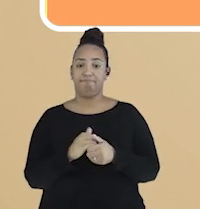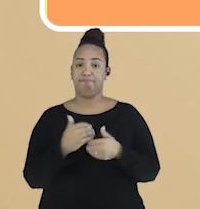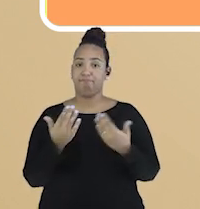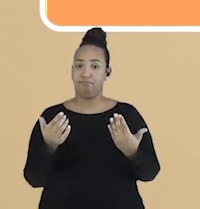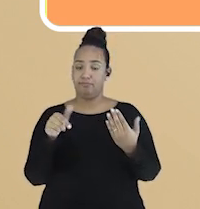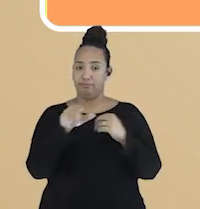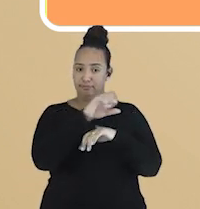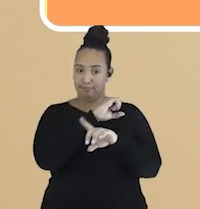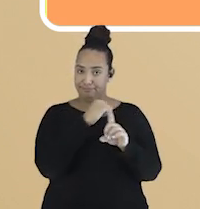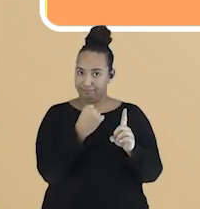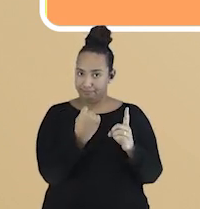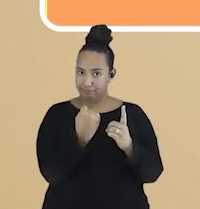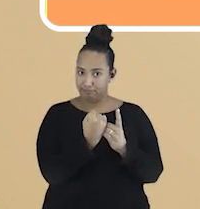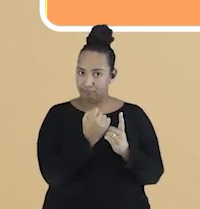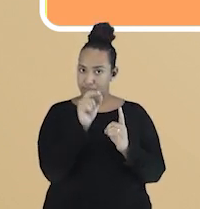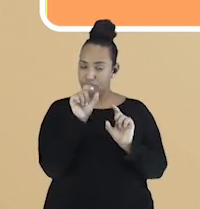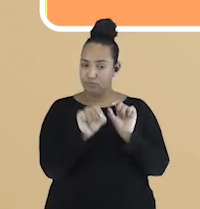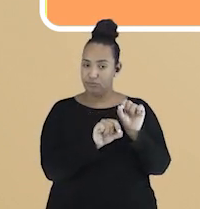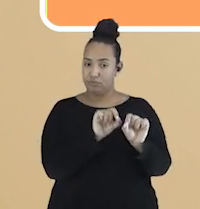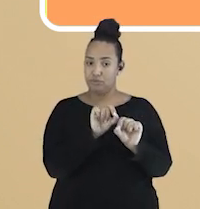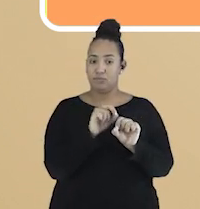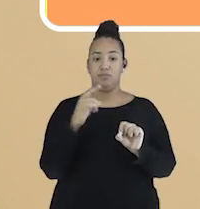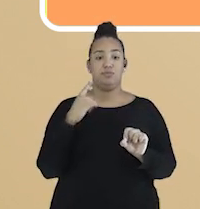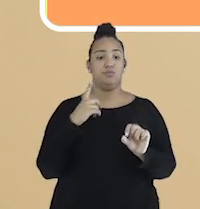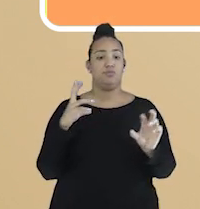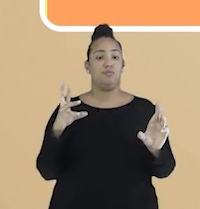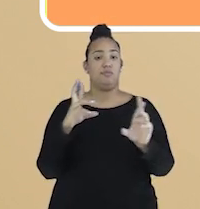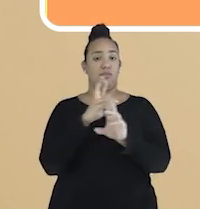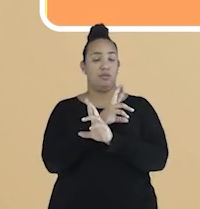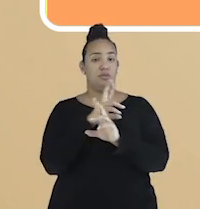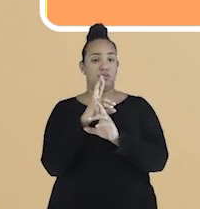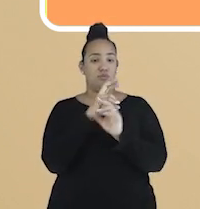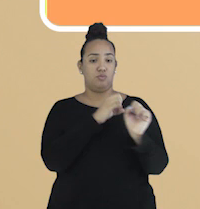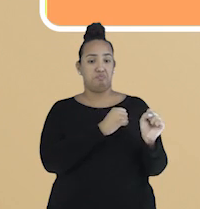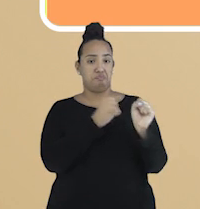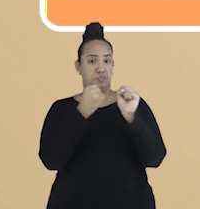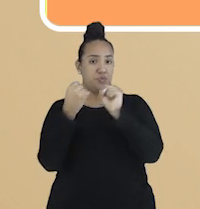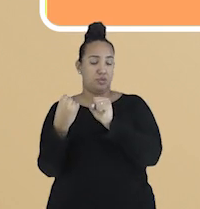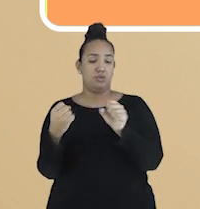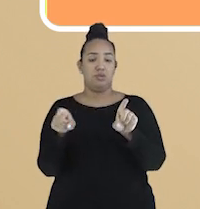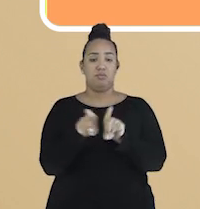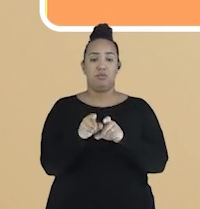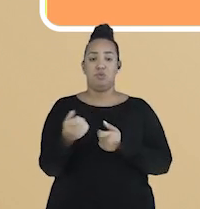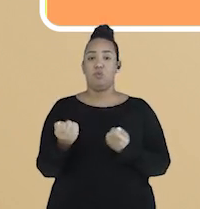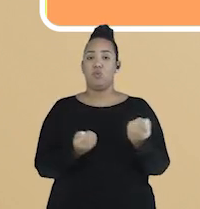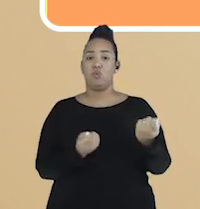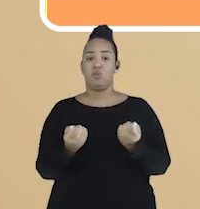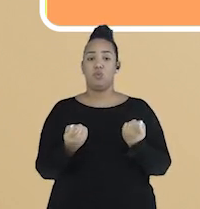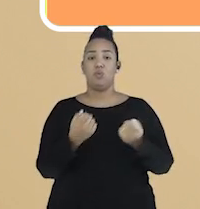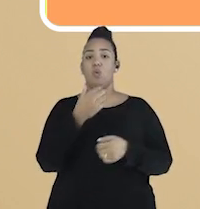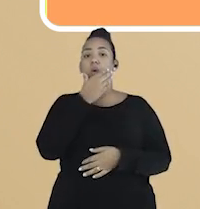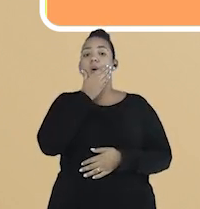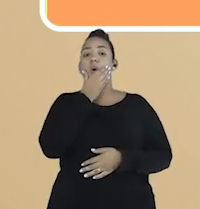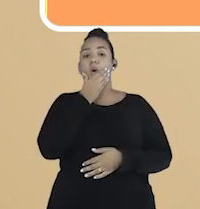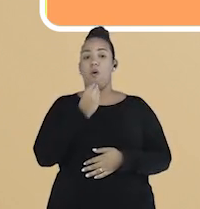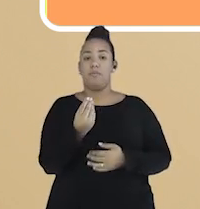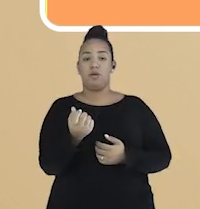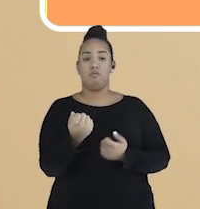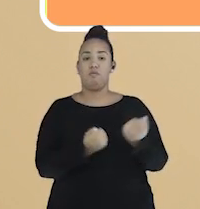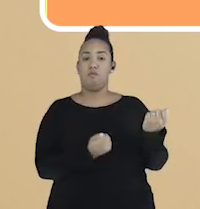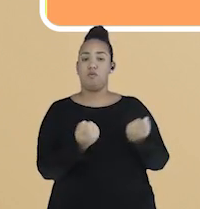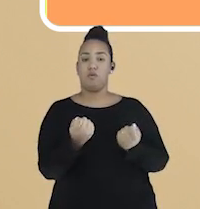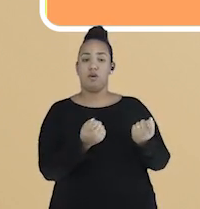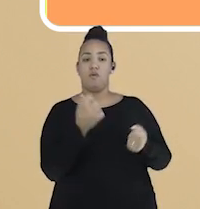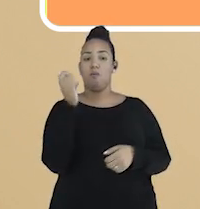sociedade patriarcal, prevalecem as relações de poder e domínio dos homens sobre as